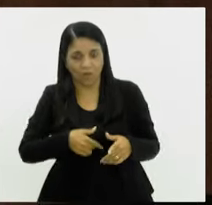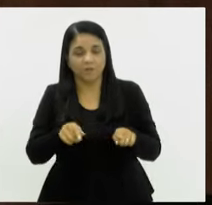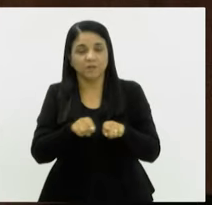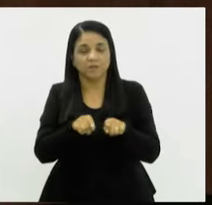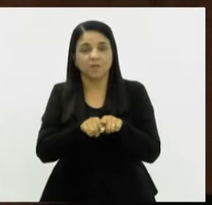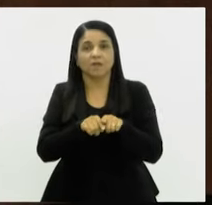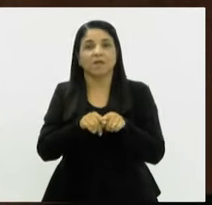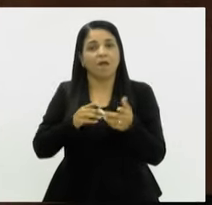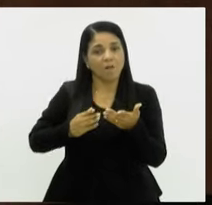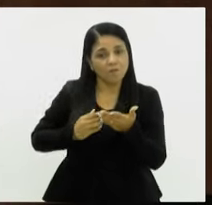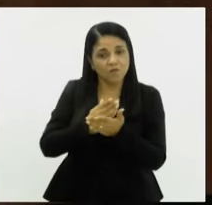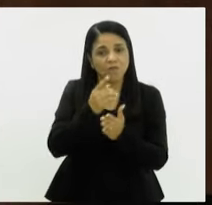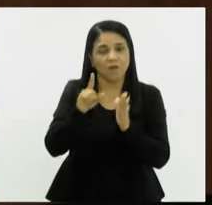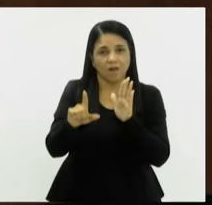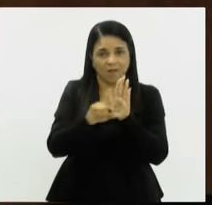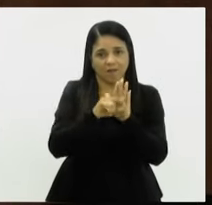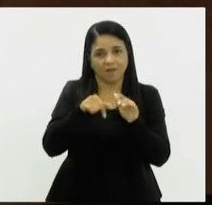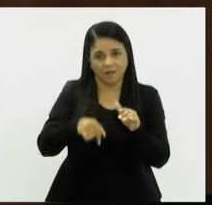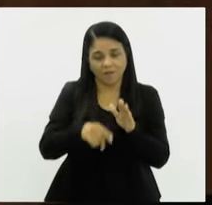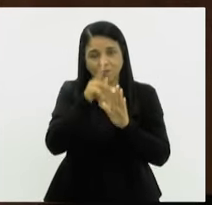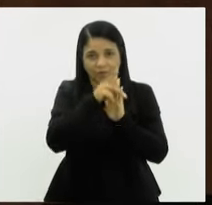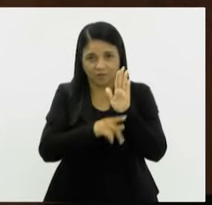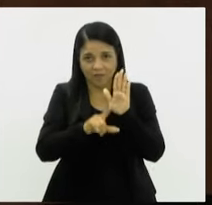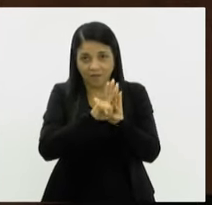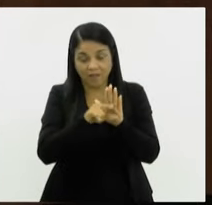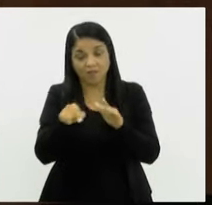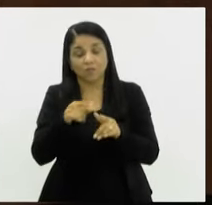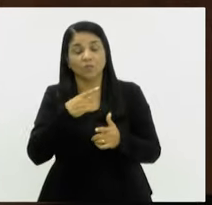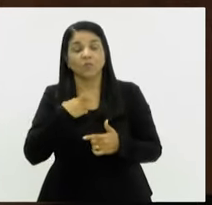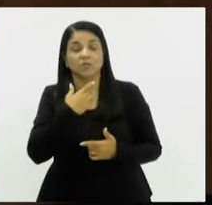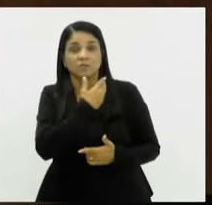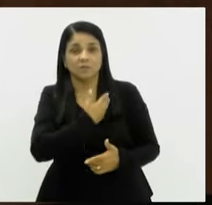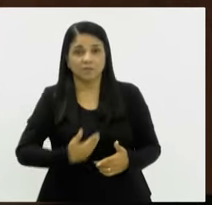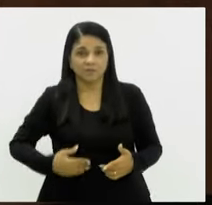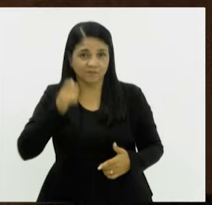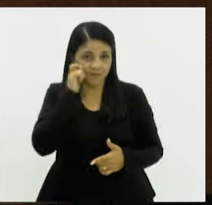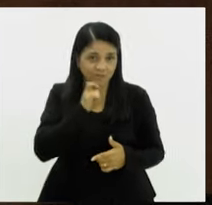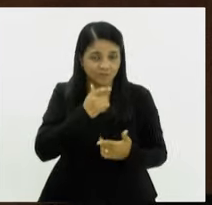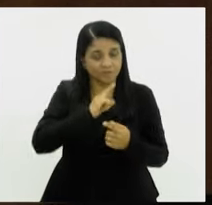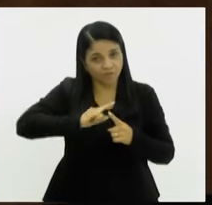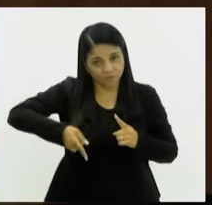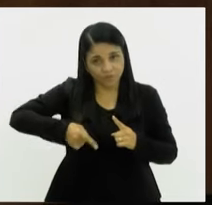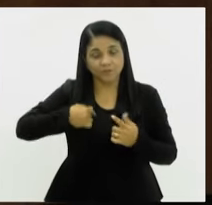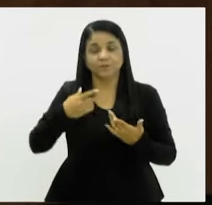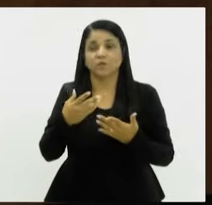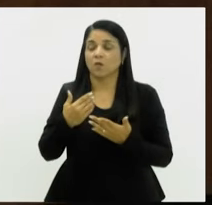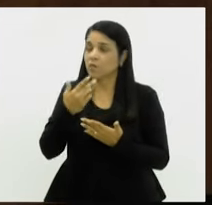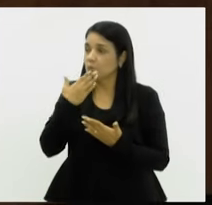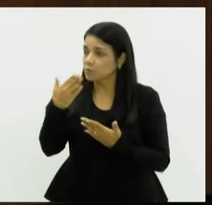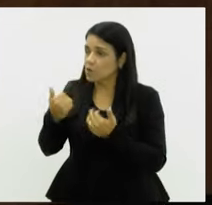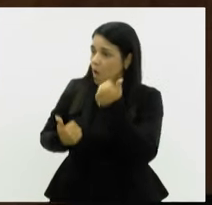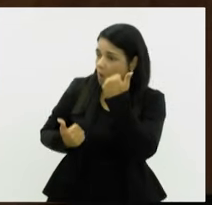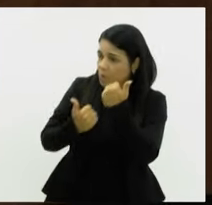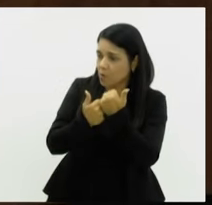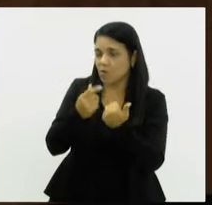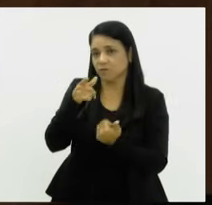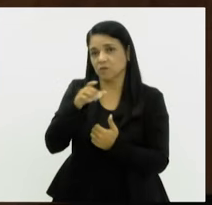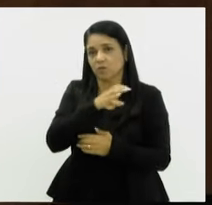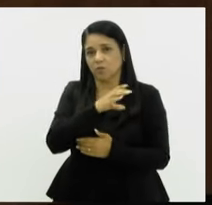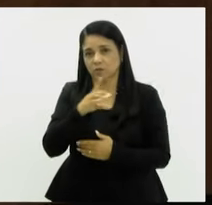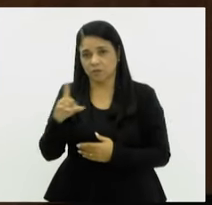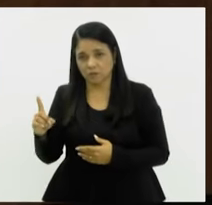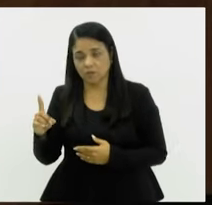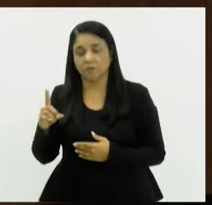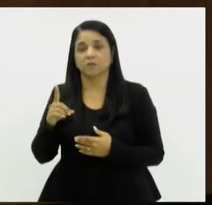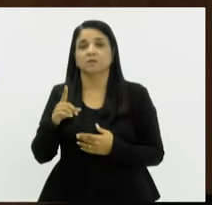nessa casa e o governador vetou. Então, eu vou pedir o apoio de todos os deputados e deputadas, em especial da senhora como coordenadora da Frente